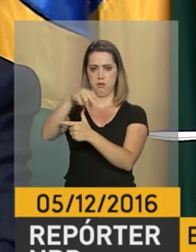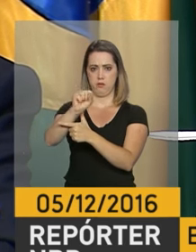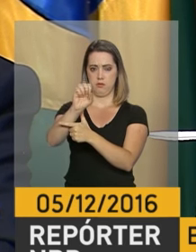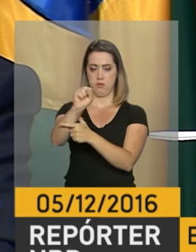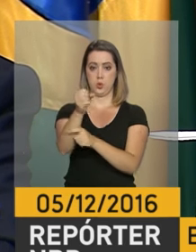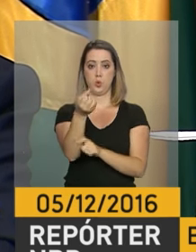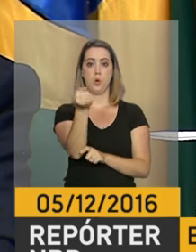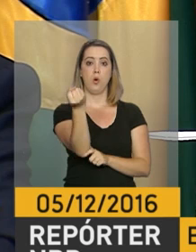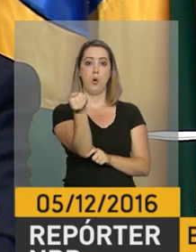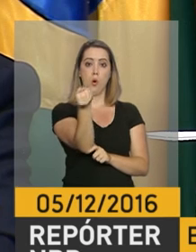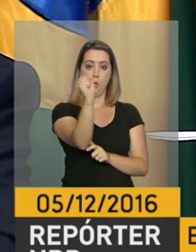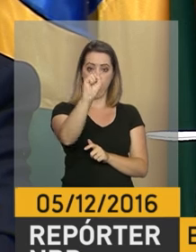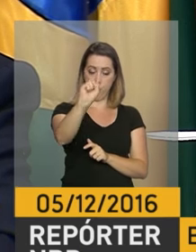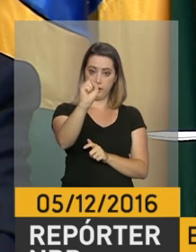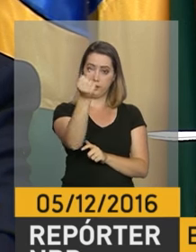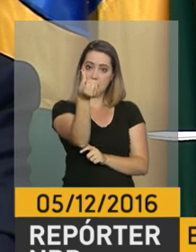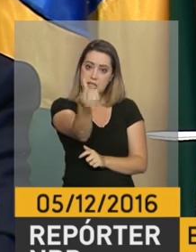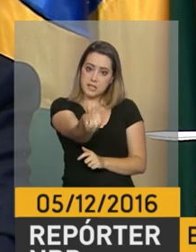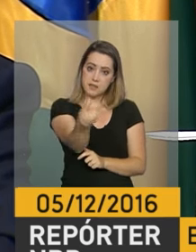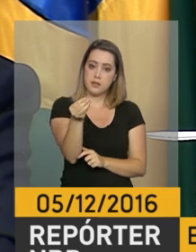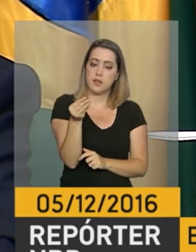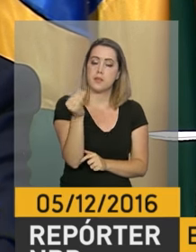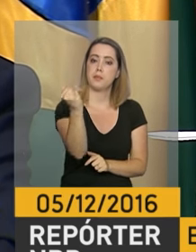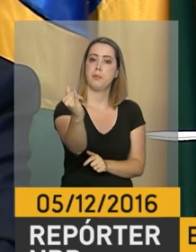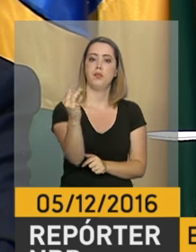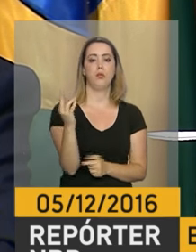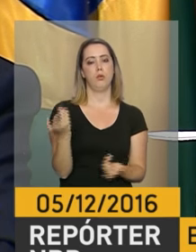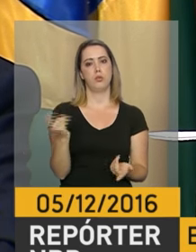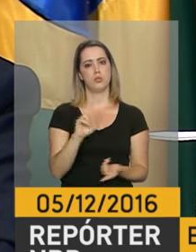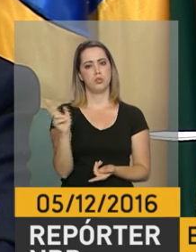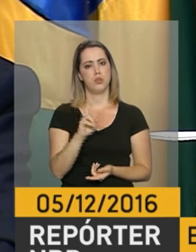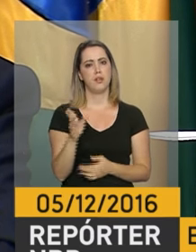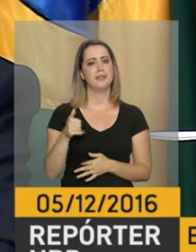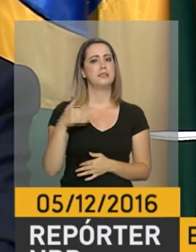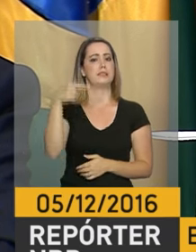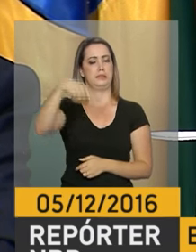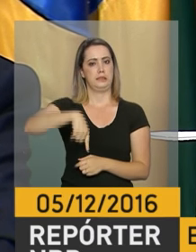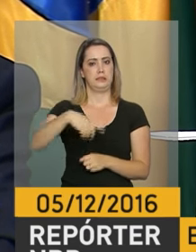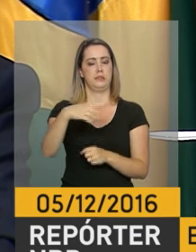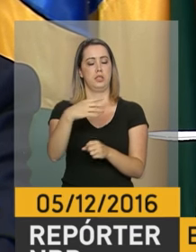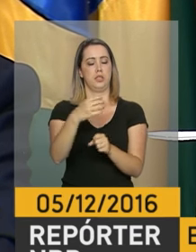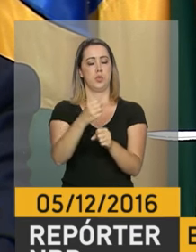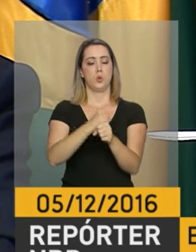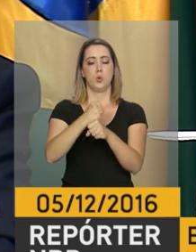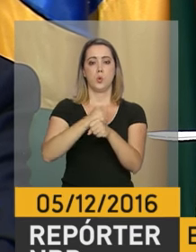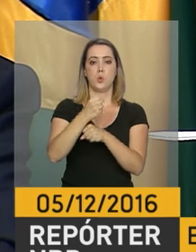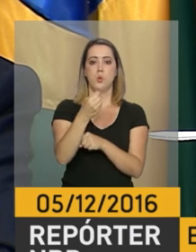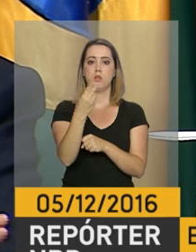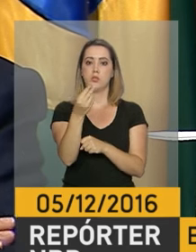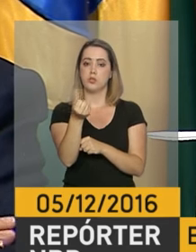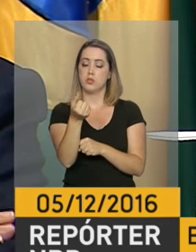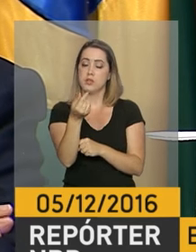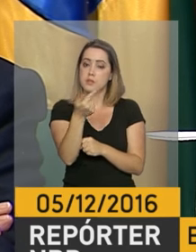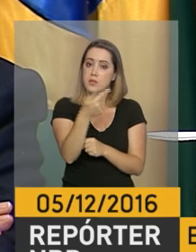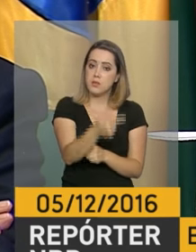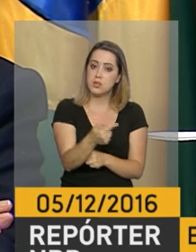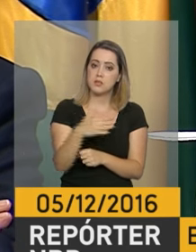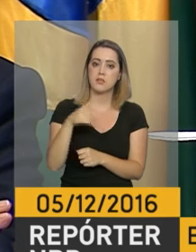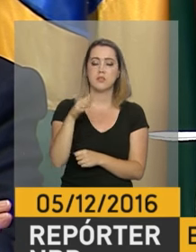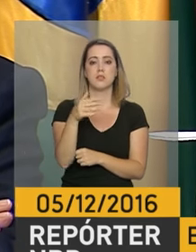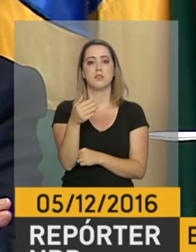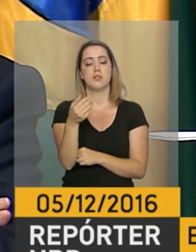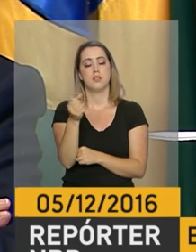86 bilhões, em 2017 somará 181 bilhões, ou seja, fica